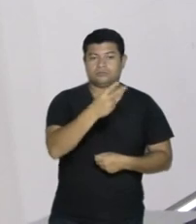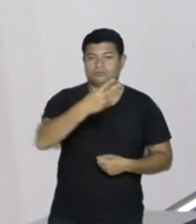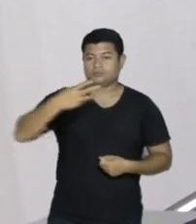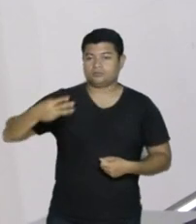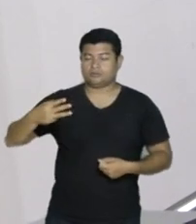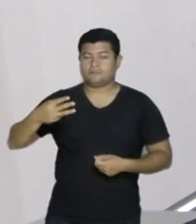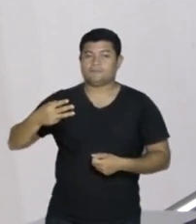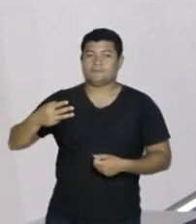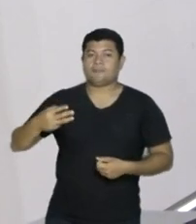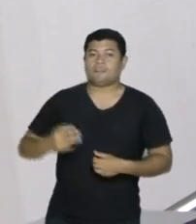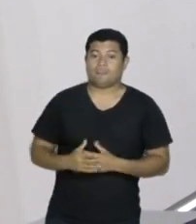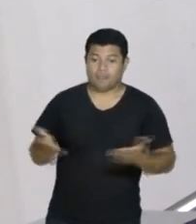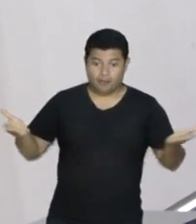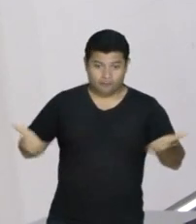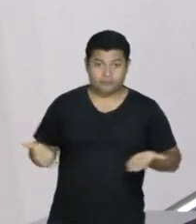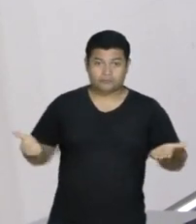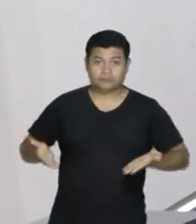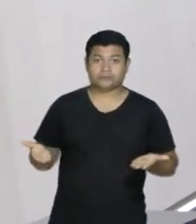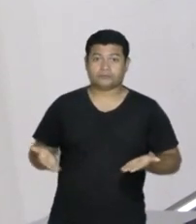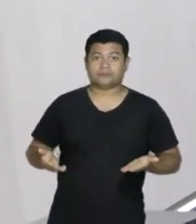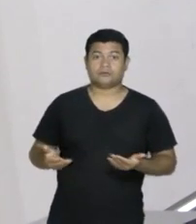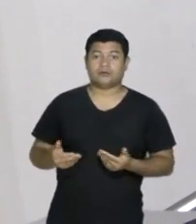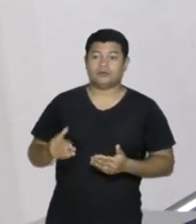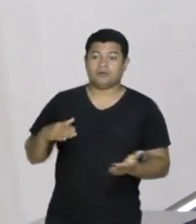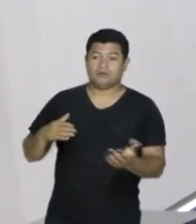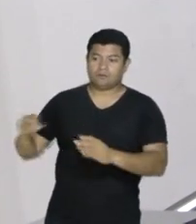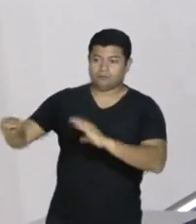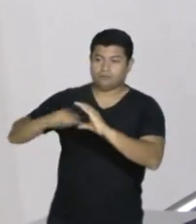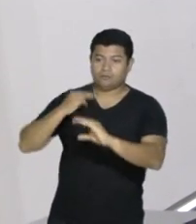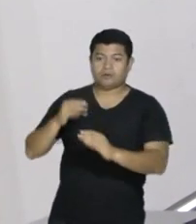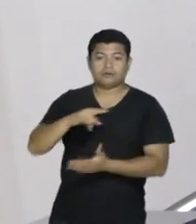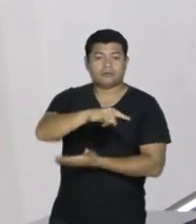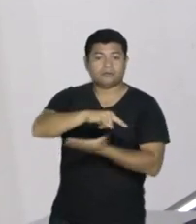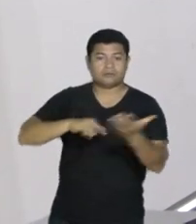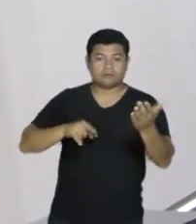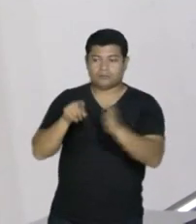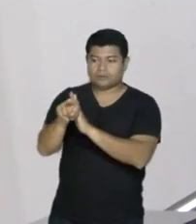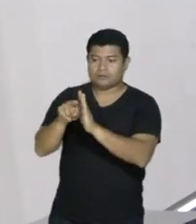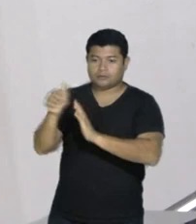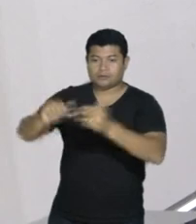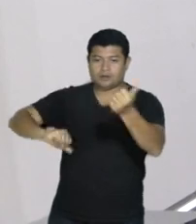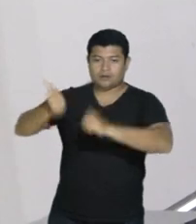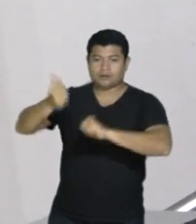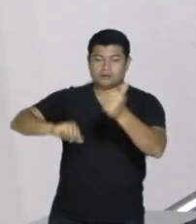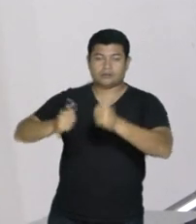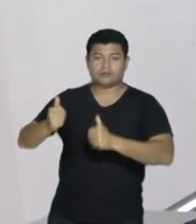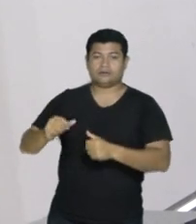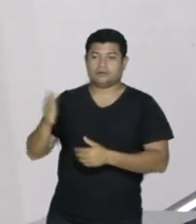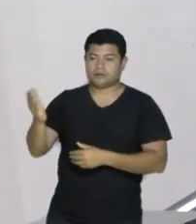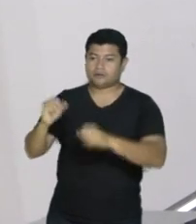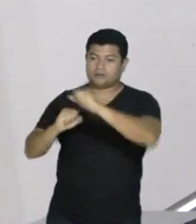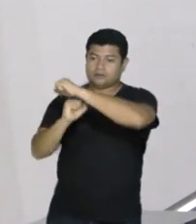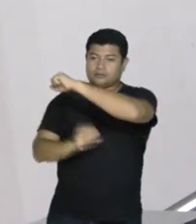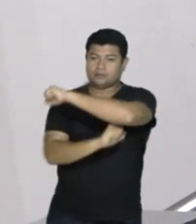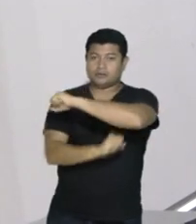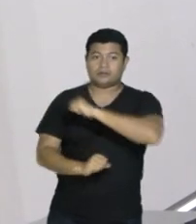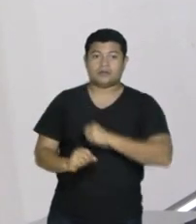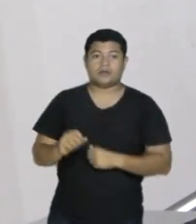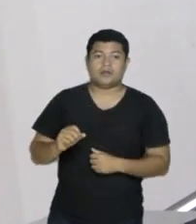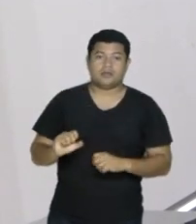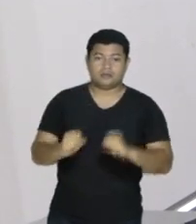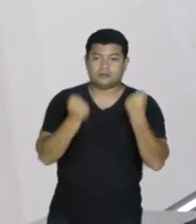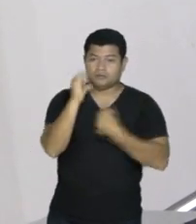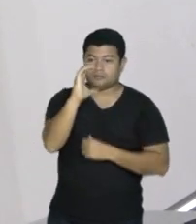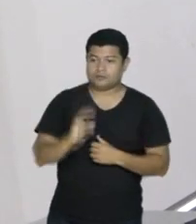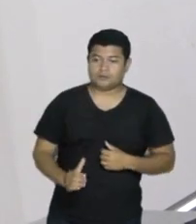que foi nos enviado aqui do lado da Defesa Civil Estadual E aí eu quero passar aos deputados ali algumas fotos